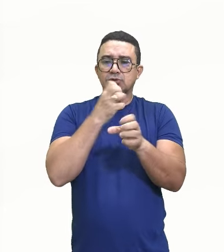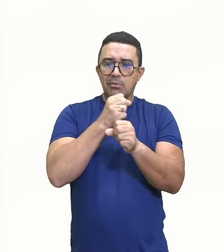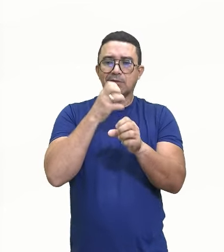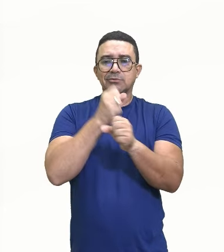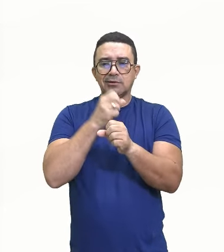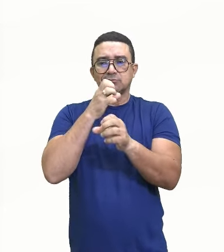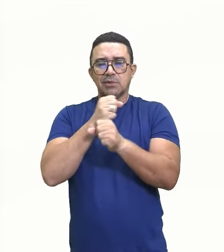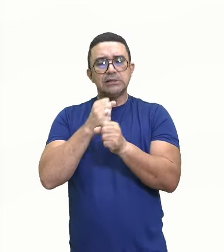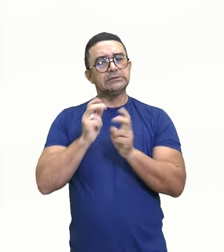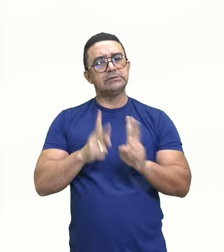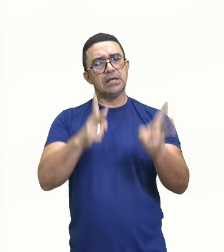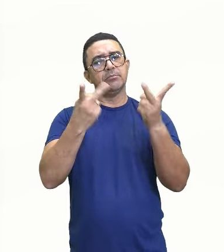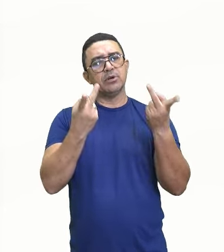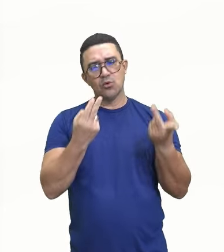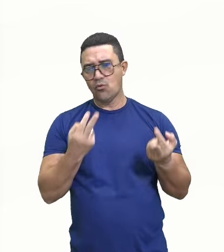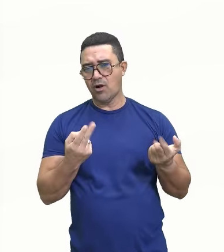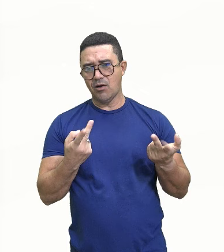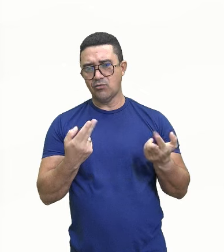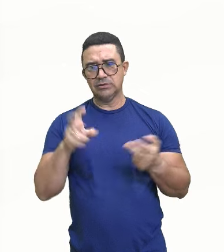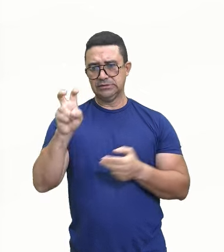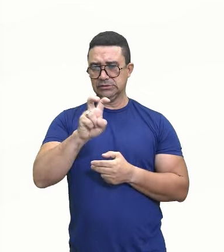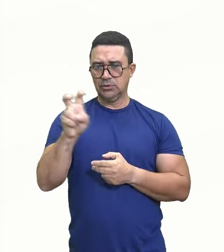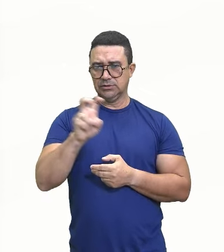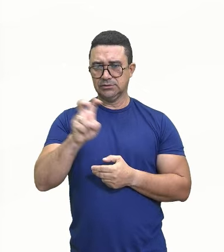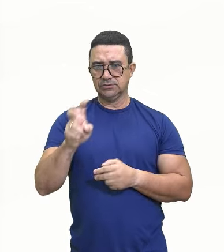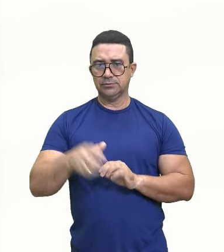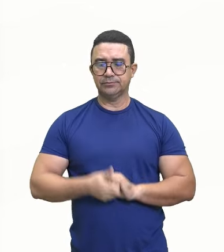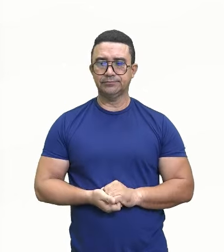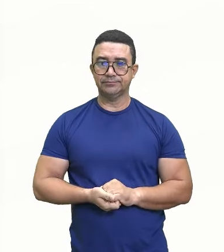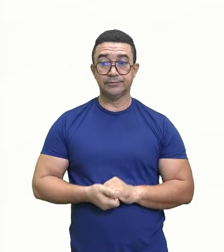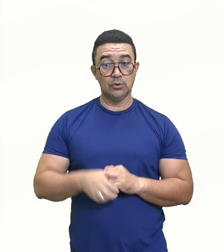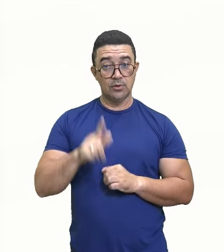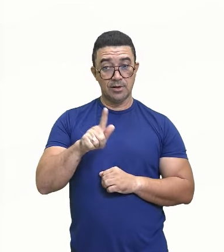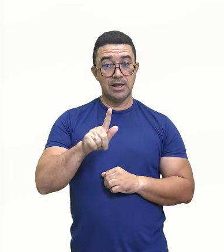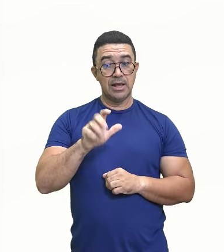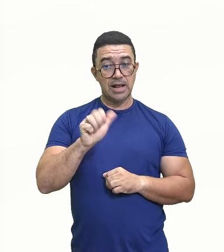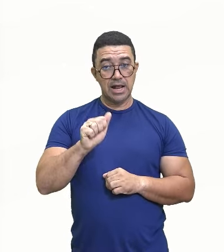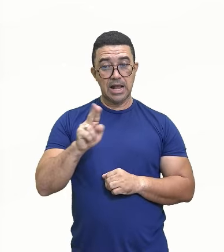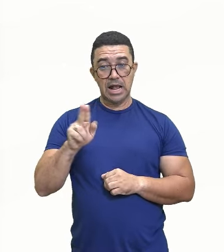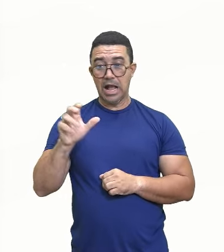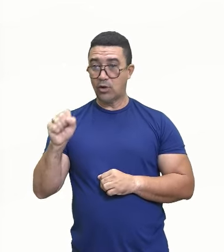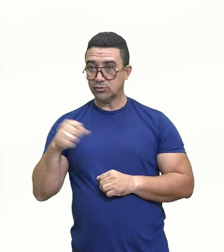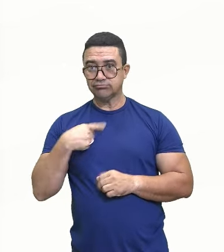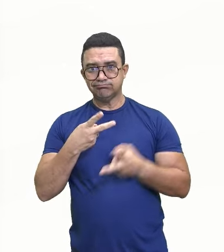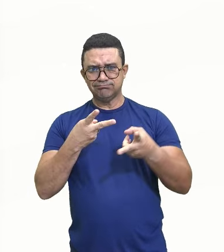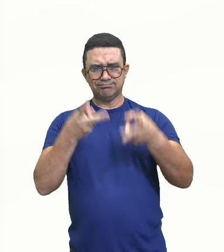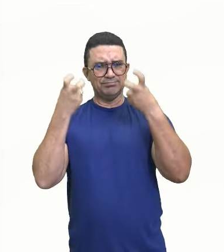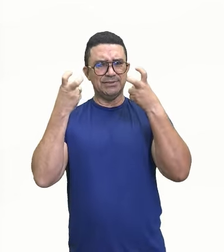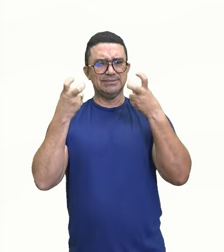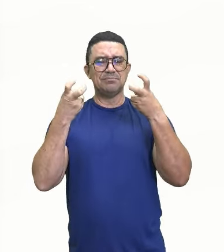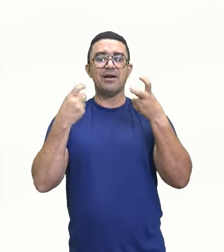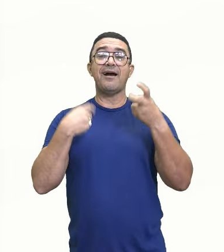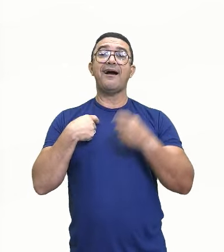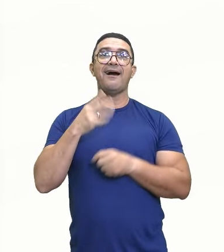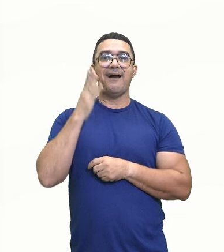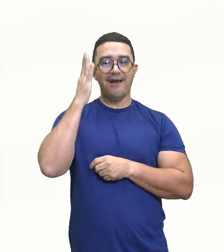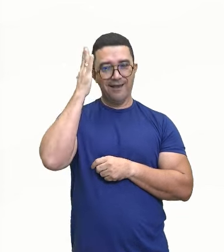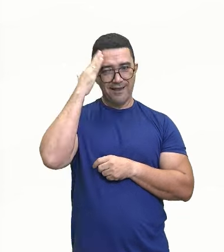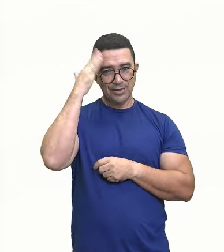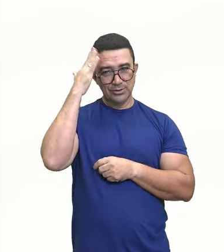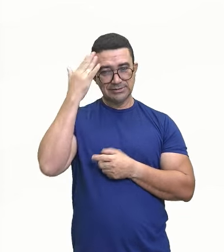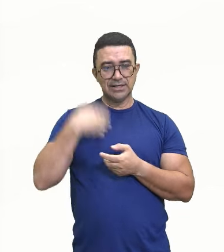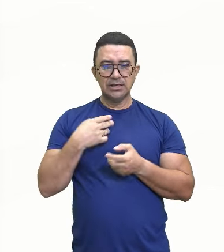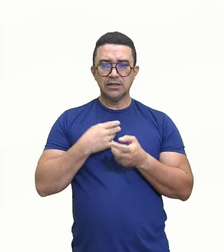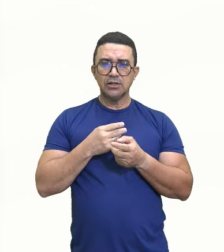sempre vai ser o mesmo valor, 55. Então, Gauss percebeu isso. E o que ele fez então? Eu sei que somando